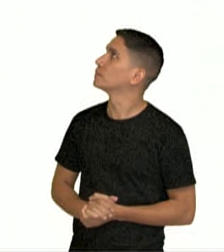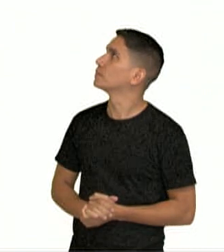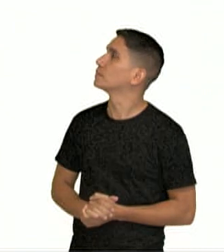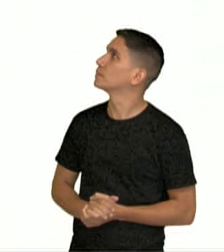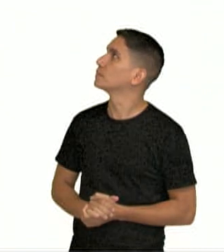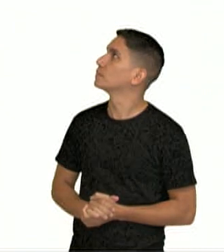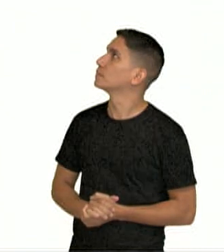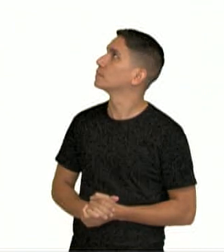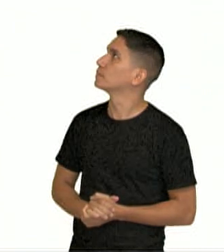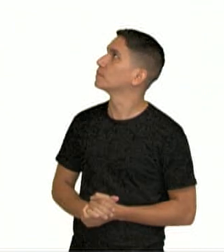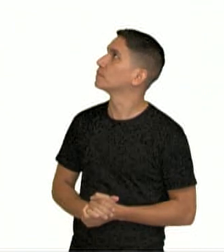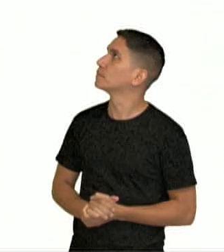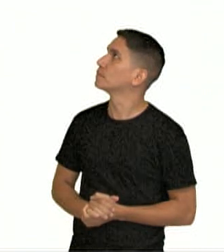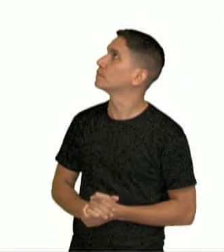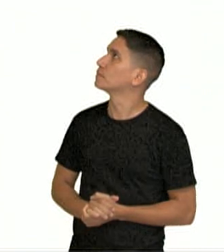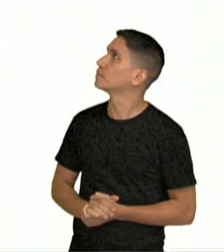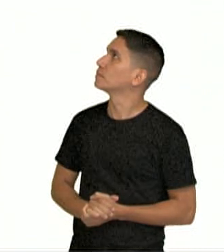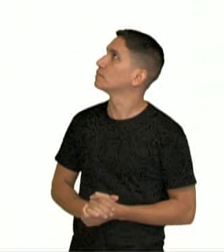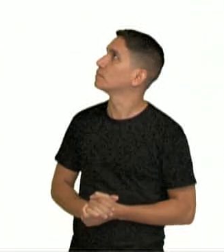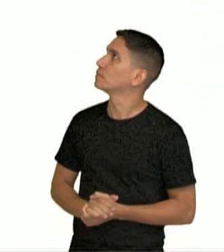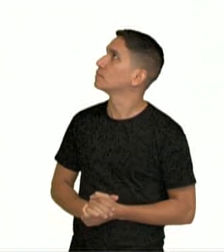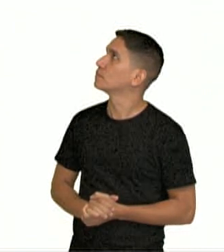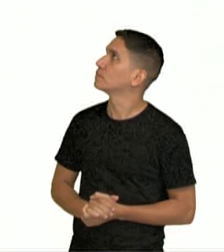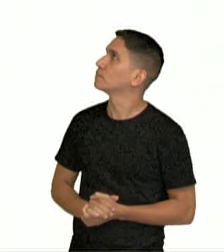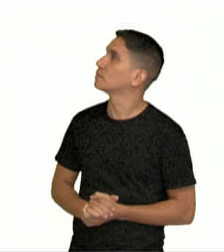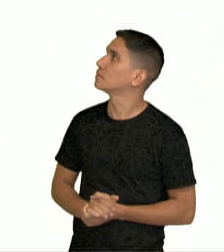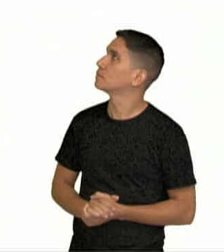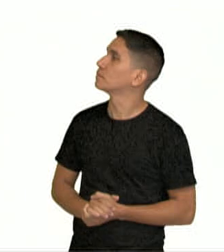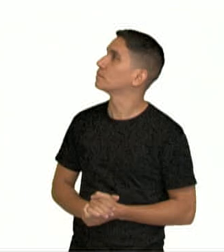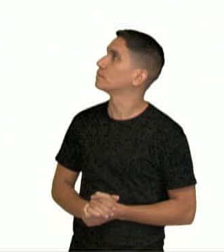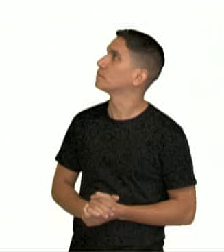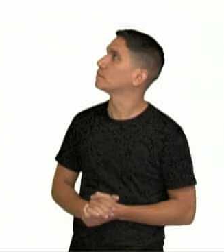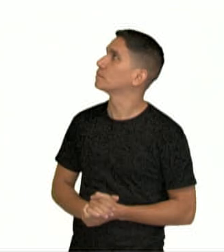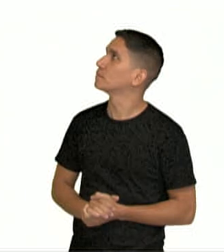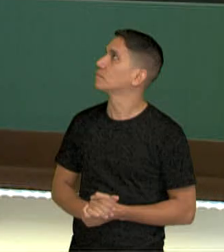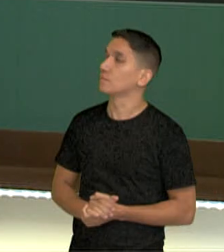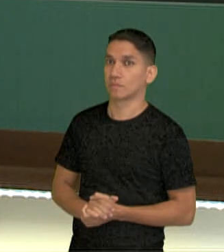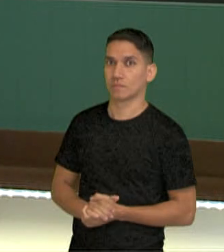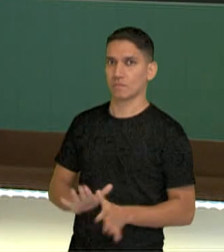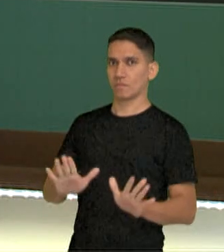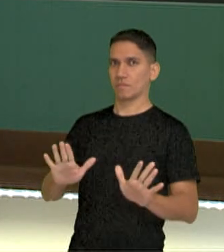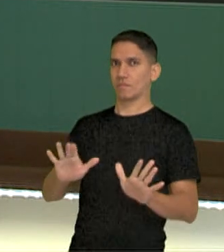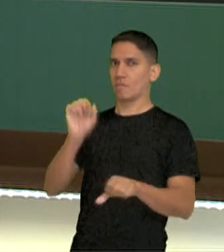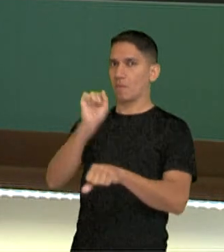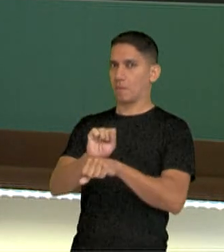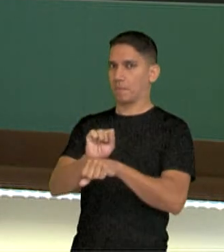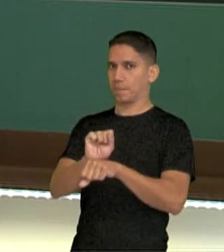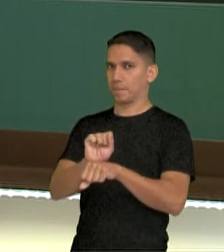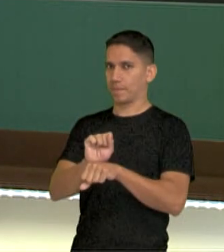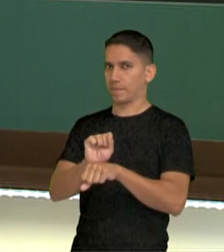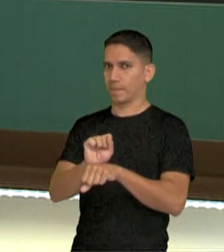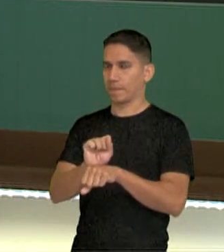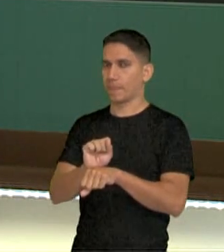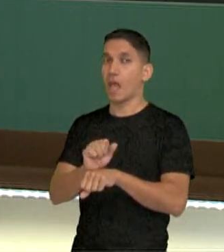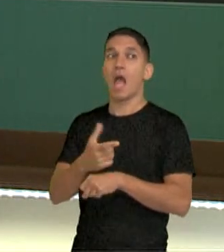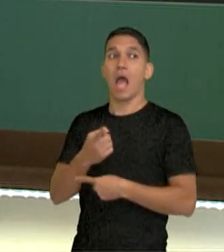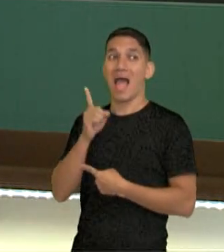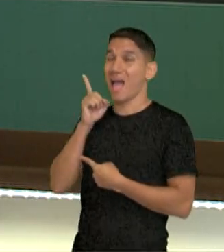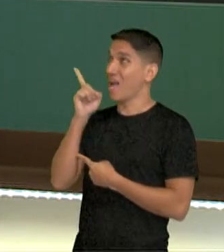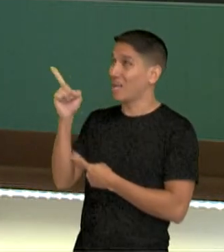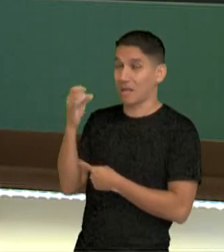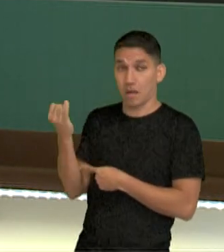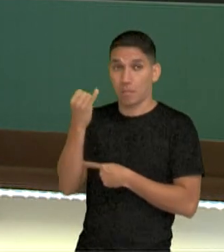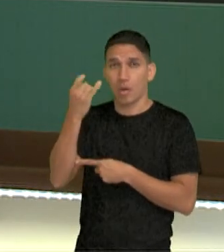family are the Flintstones friends. Opa, parei. Aqui é